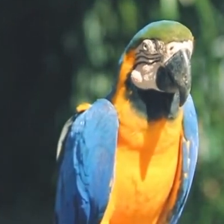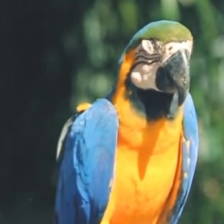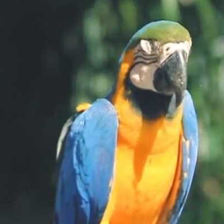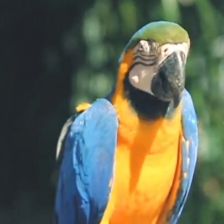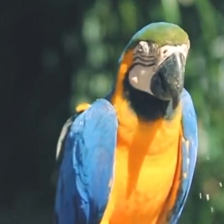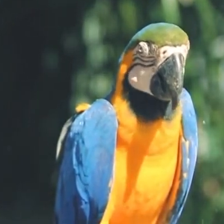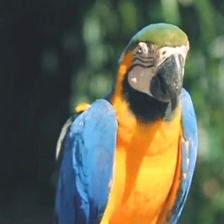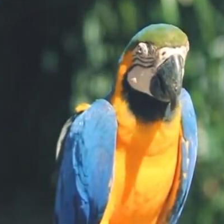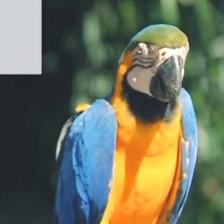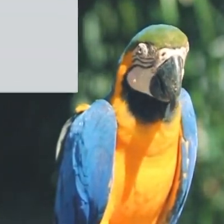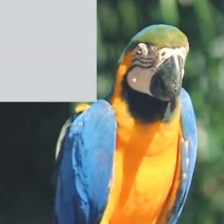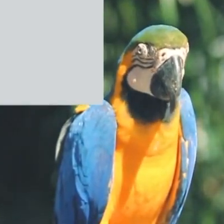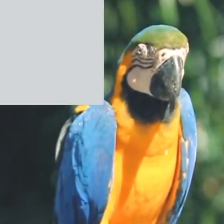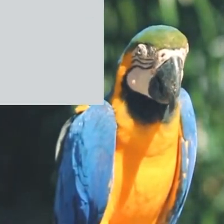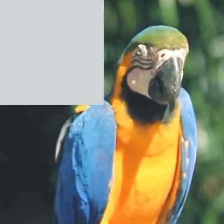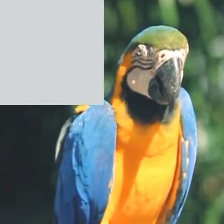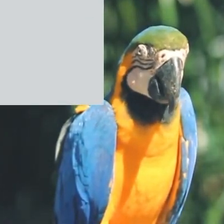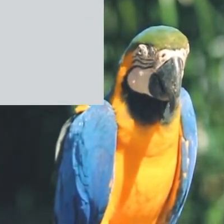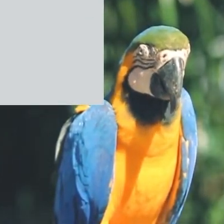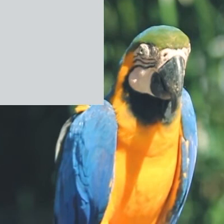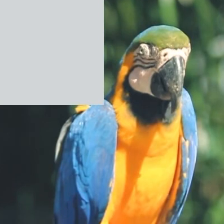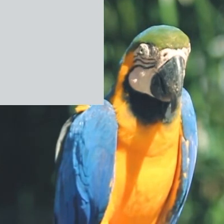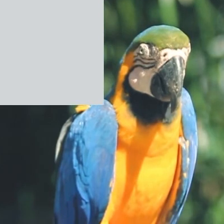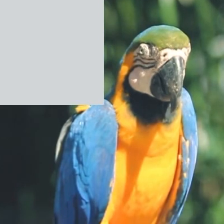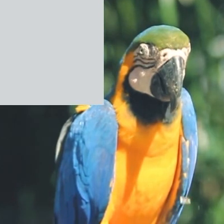Assembleia Legislativa de Mato Grosso do Sul.